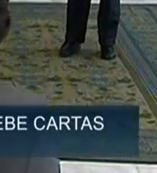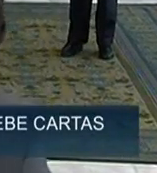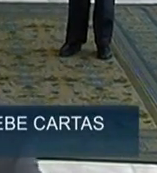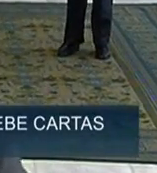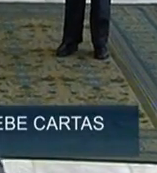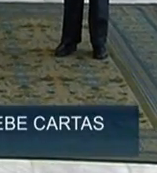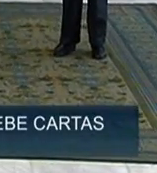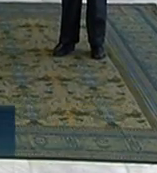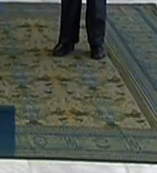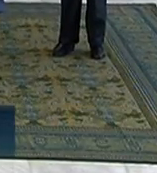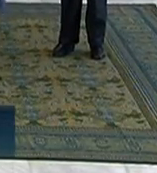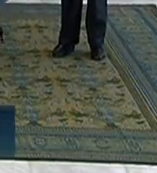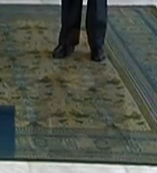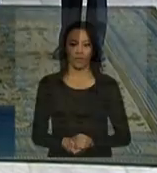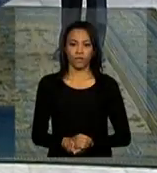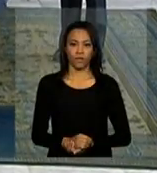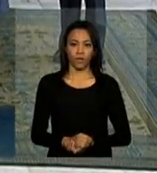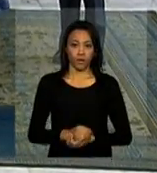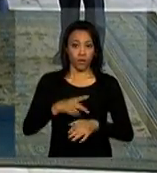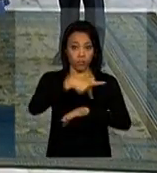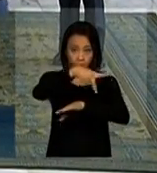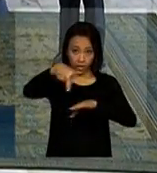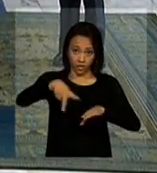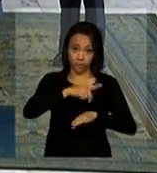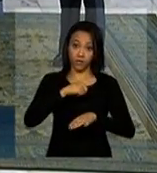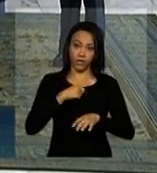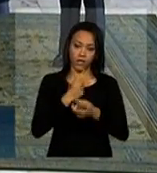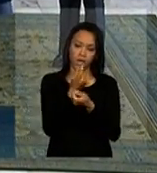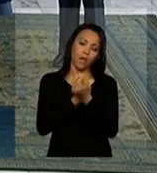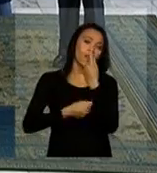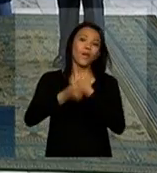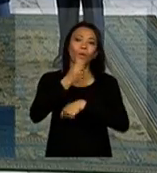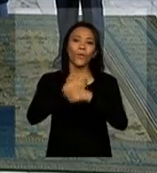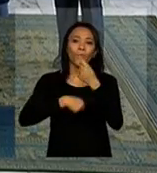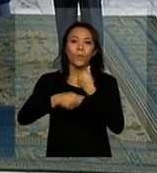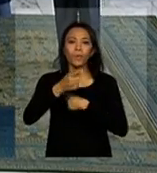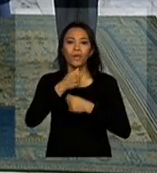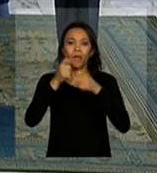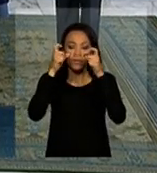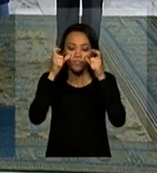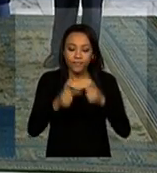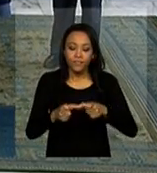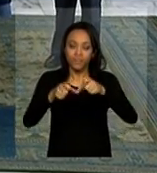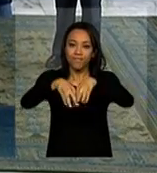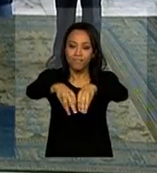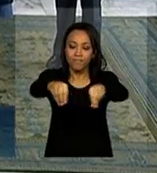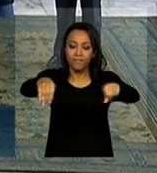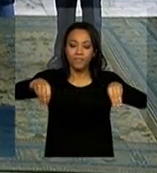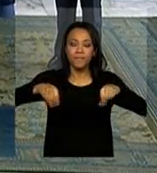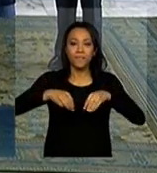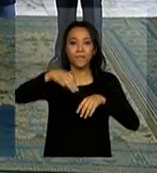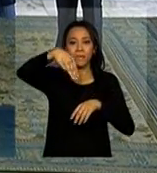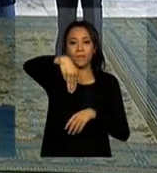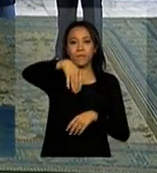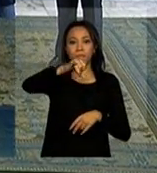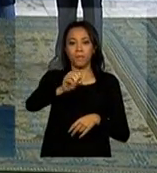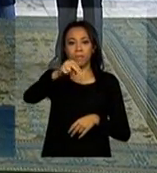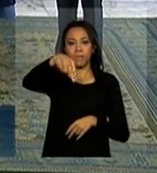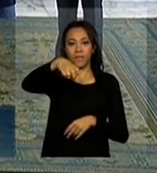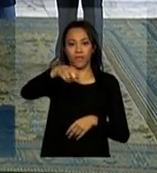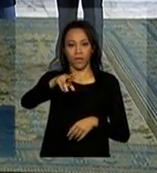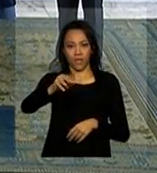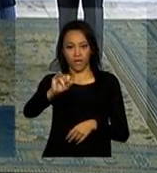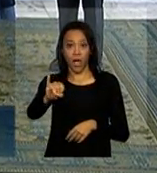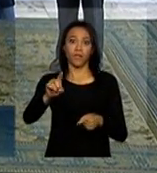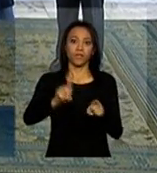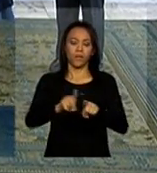É um país que tem a economia voltada para extração de riquezas minerais. É também um grande produtor mundial